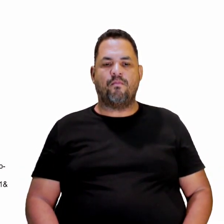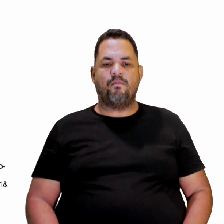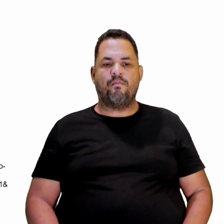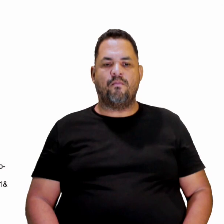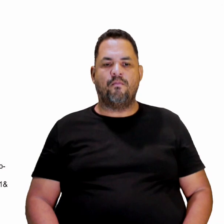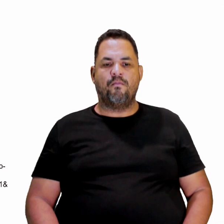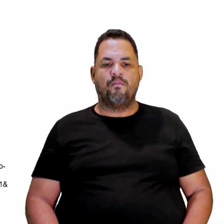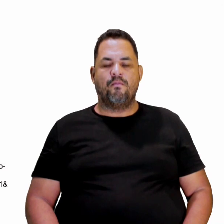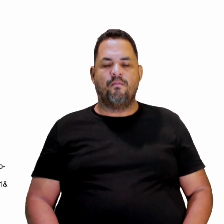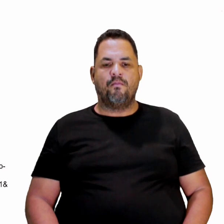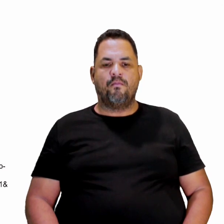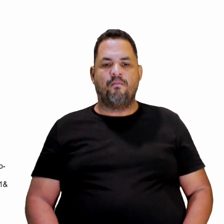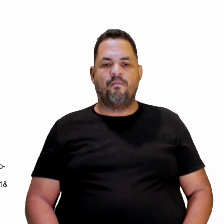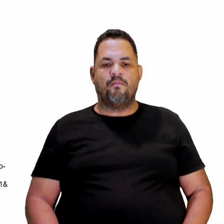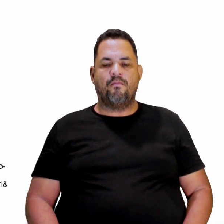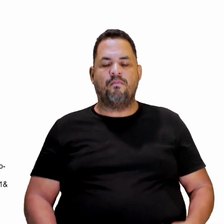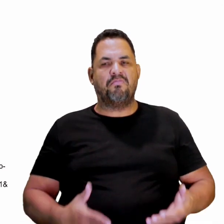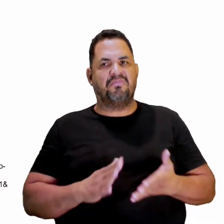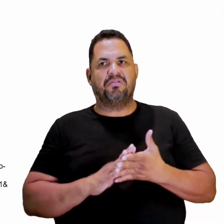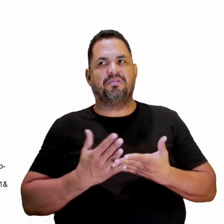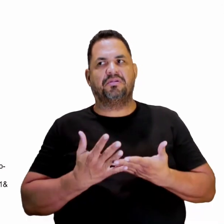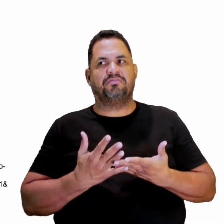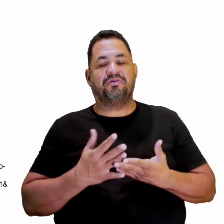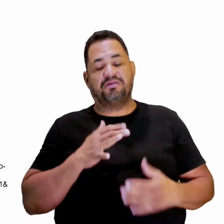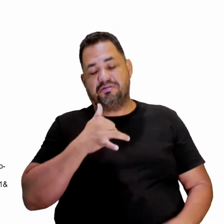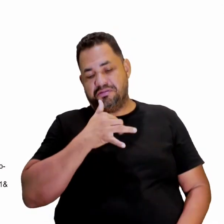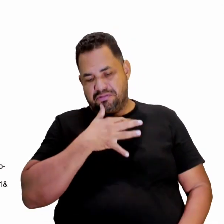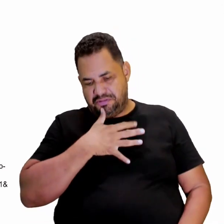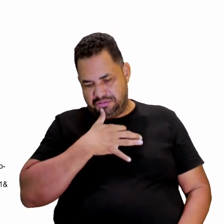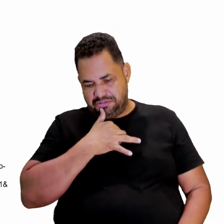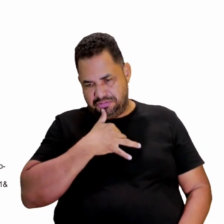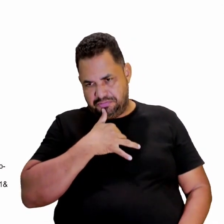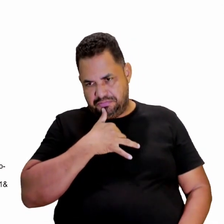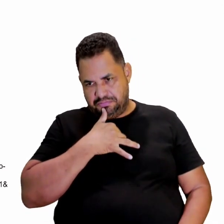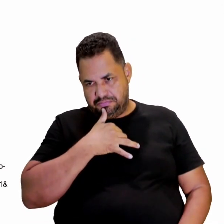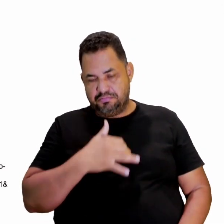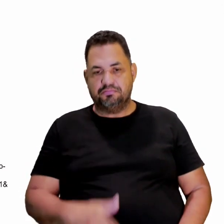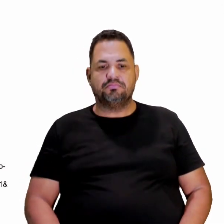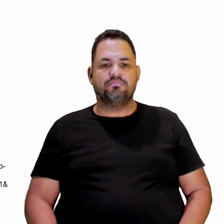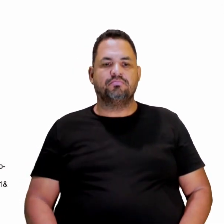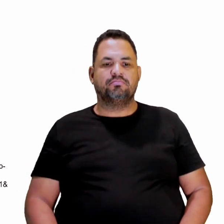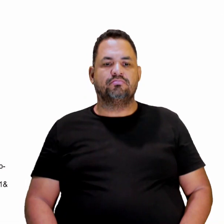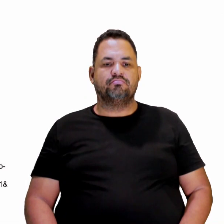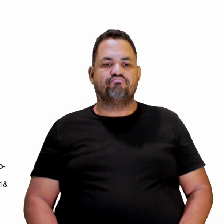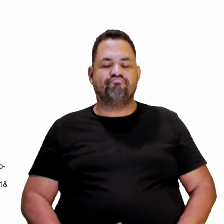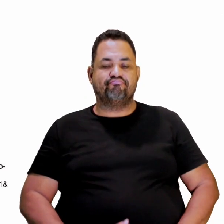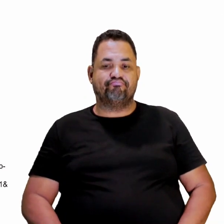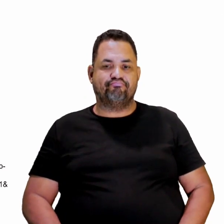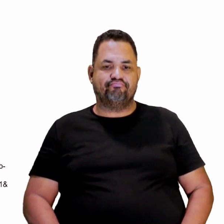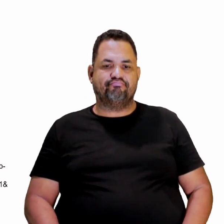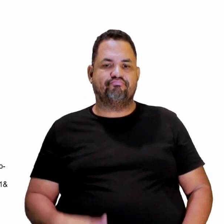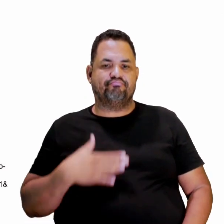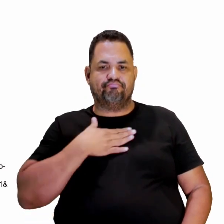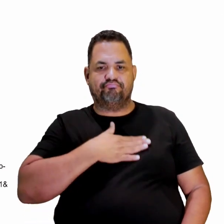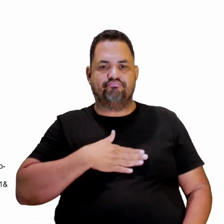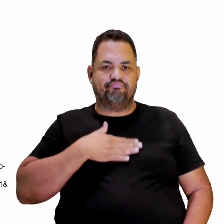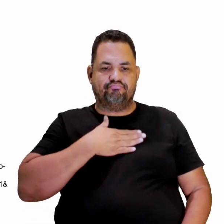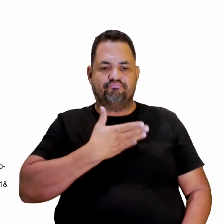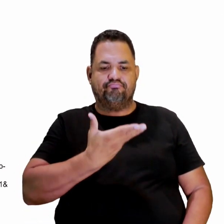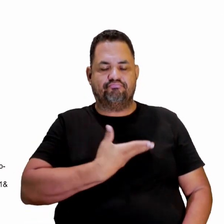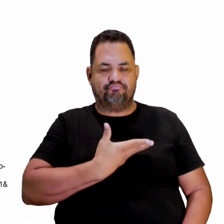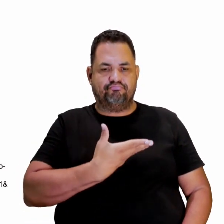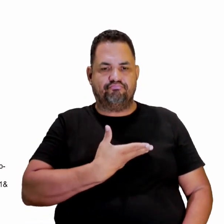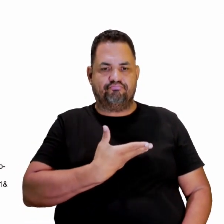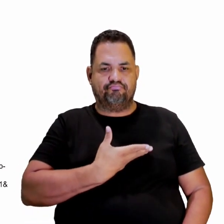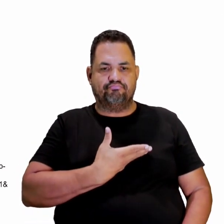I was disappointed. Eu fiquei desapontado. I liked to be his friend. Eu gostava de ser